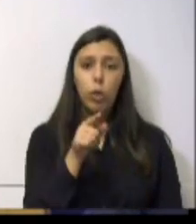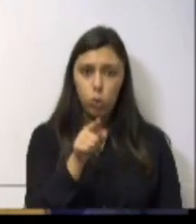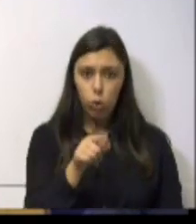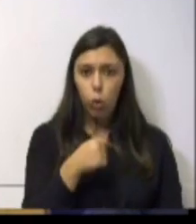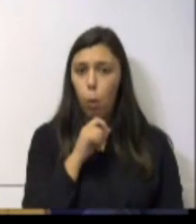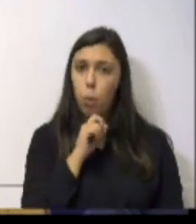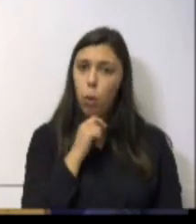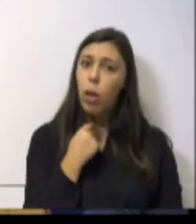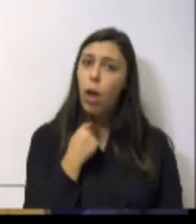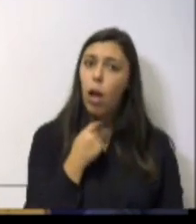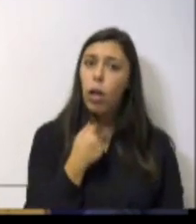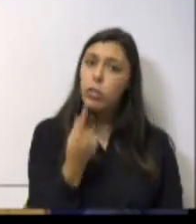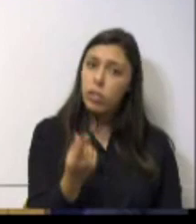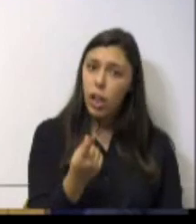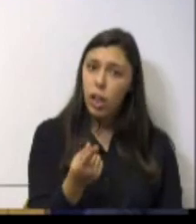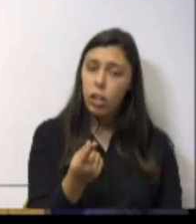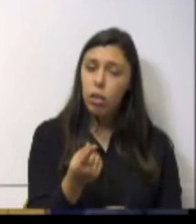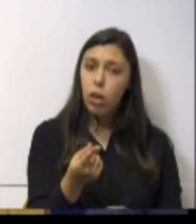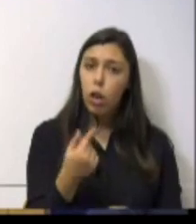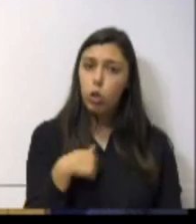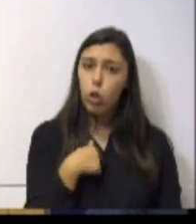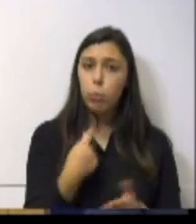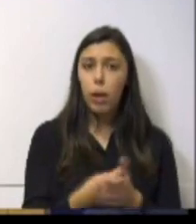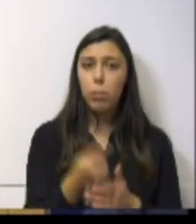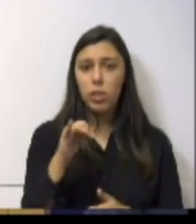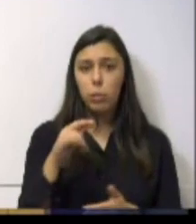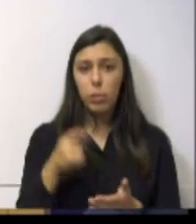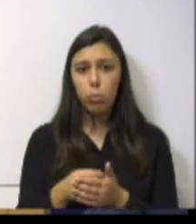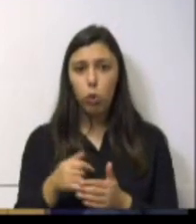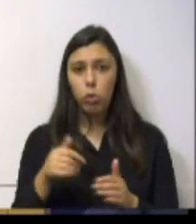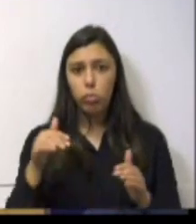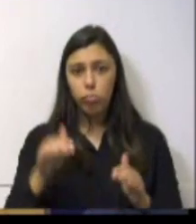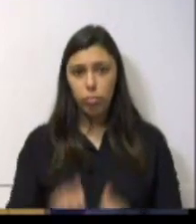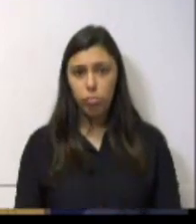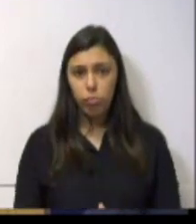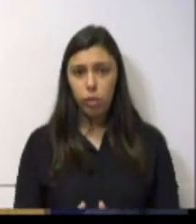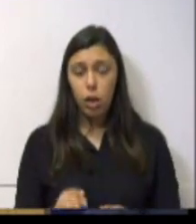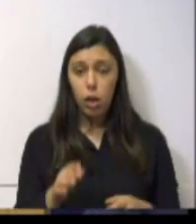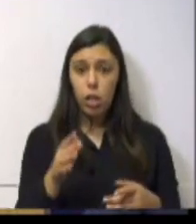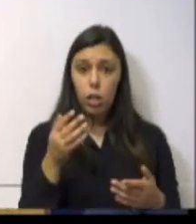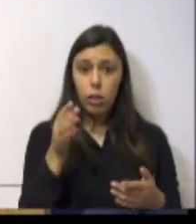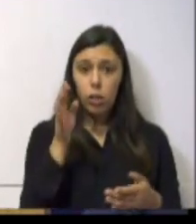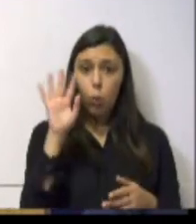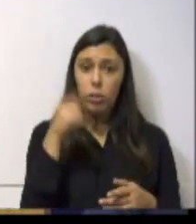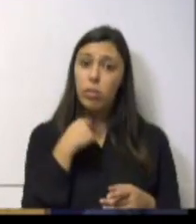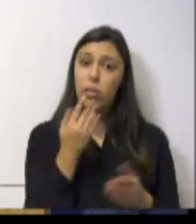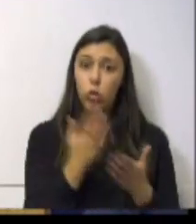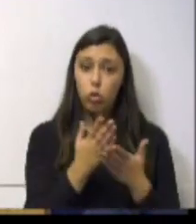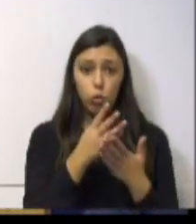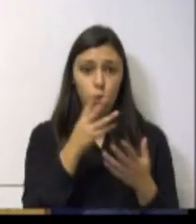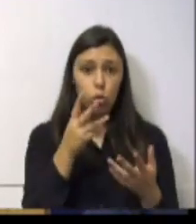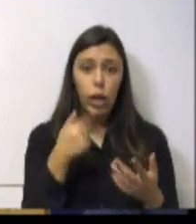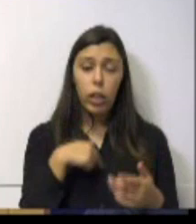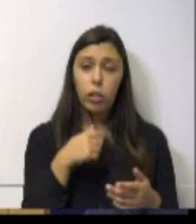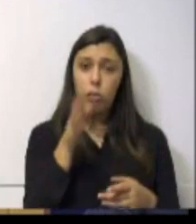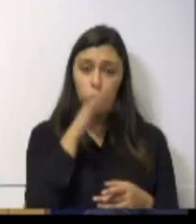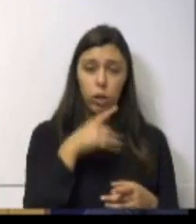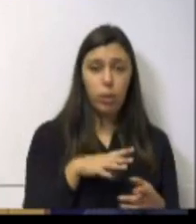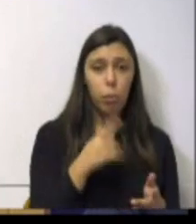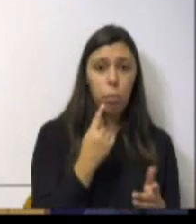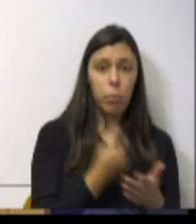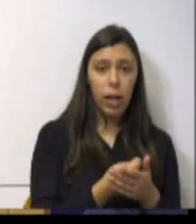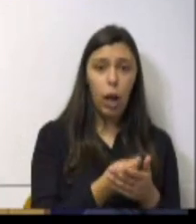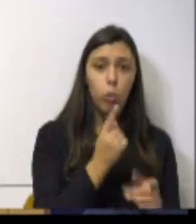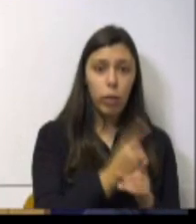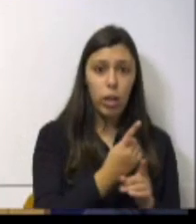Sr. Vice-Presidente, que pagamos menos impostos que eles no continente, quando o que diz esse estudo é que para nós pagarmos o mesmo, temos que